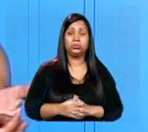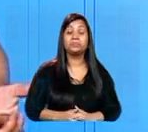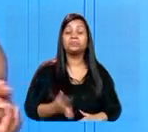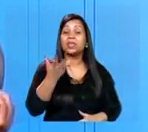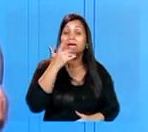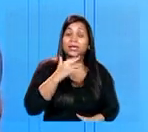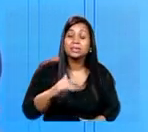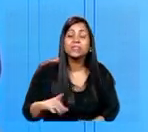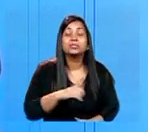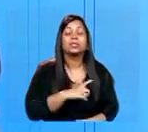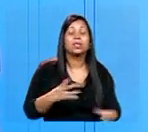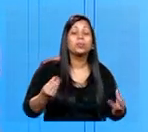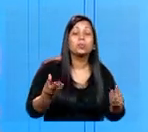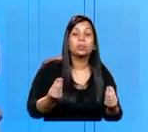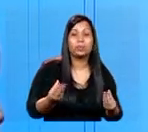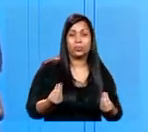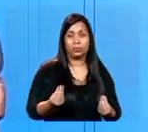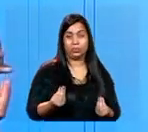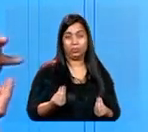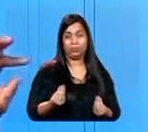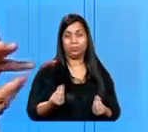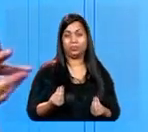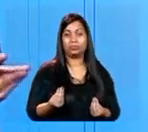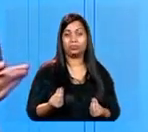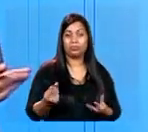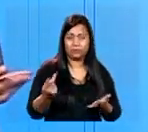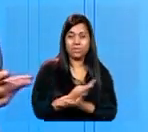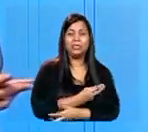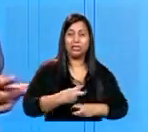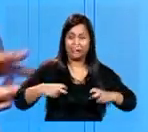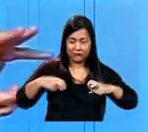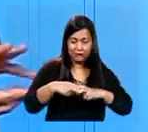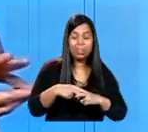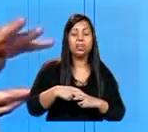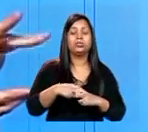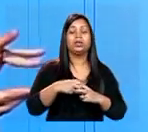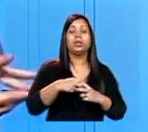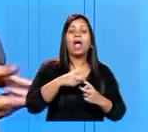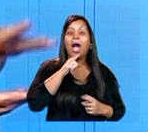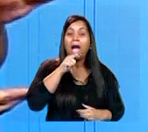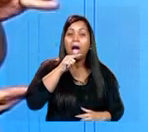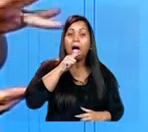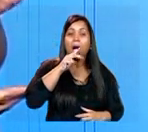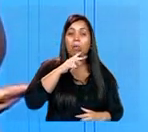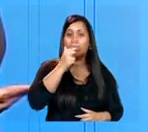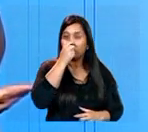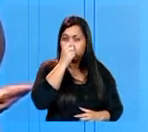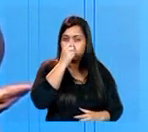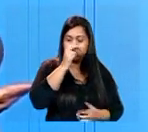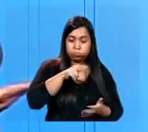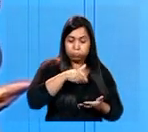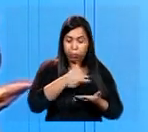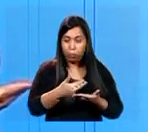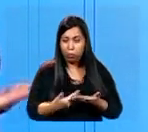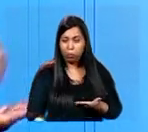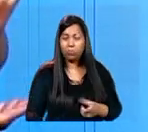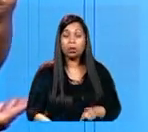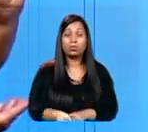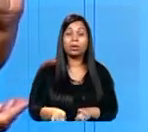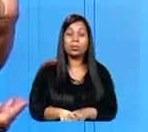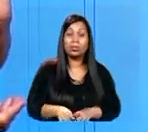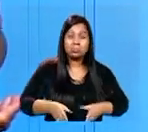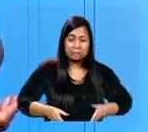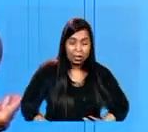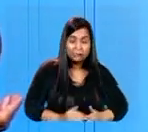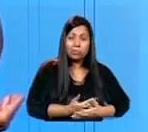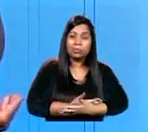nas crianças a gente tem bastante vítima de acidentes também, de afogamento e tal, mas muitos prematuros